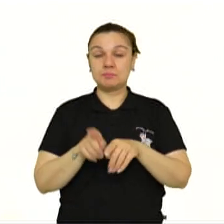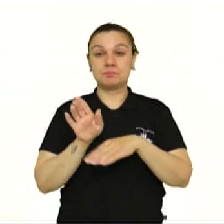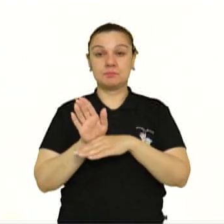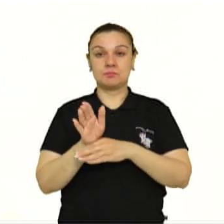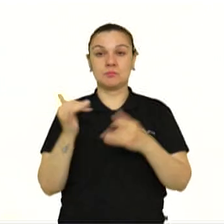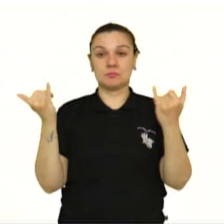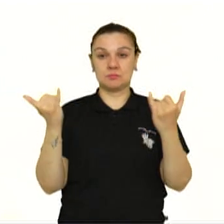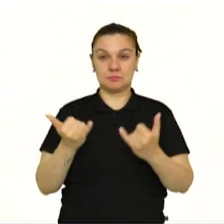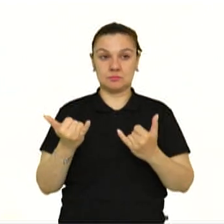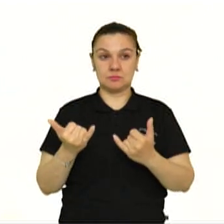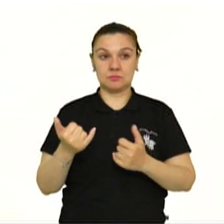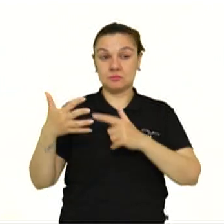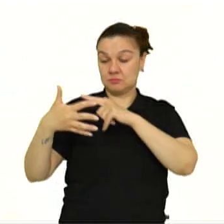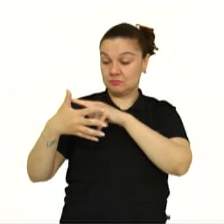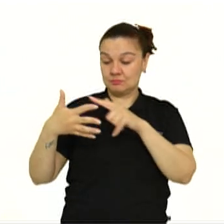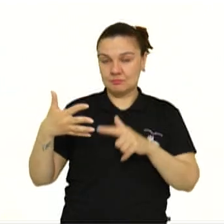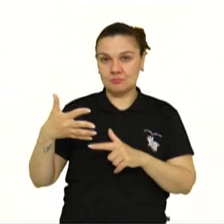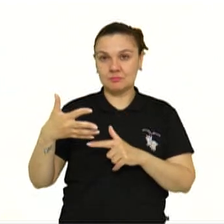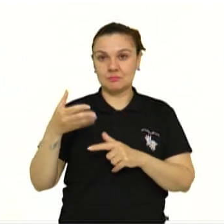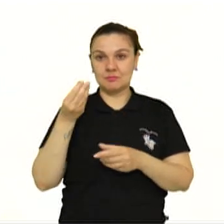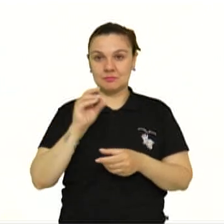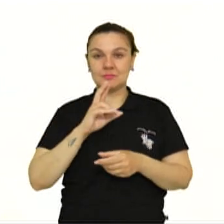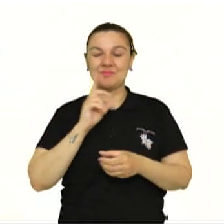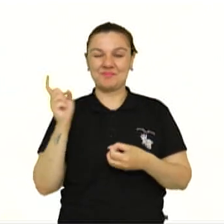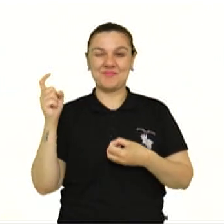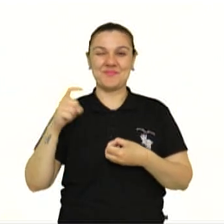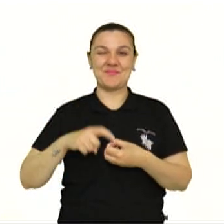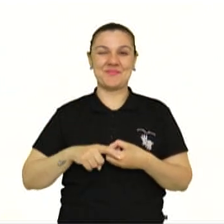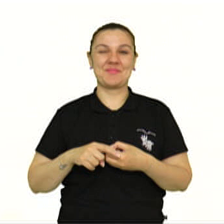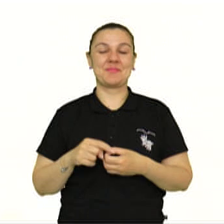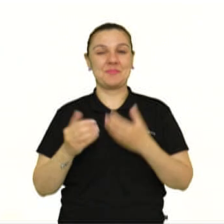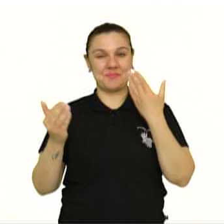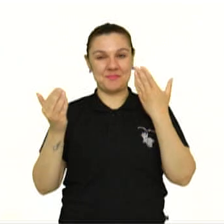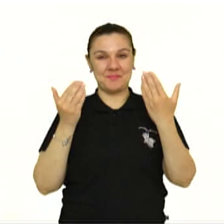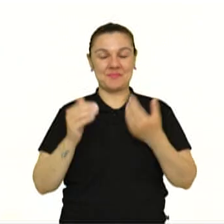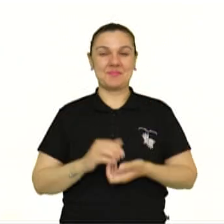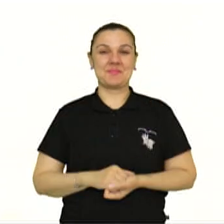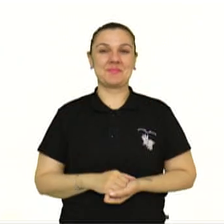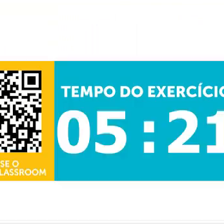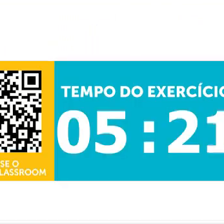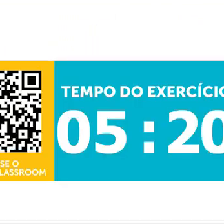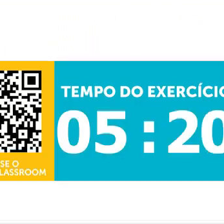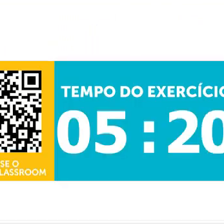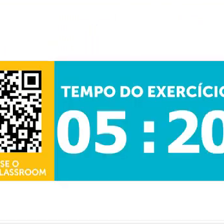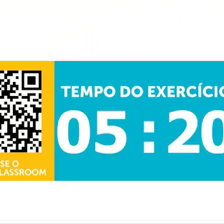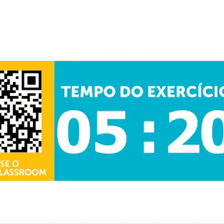emagrecimento. Anotem na resposta, nós já voltamos aqui com a correta.